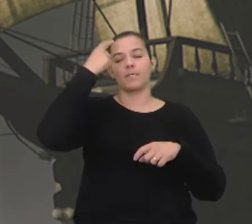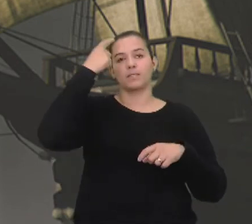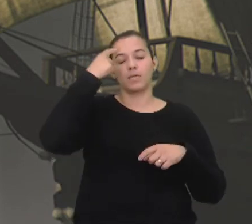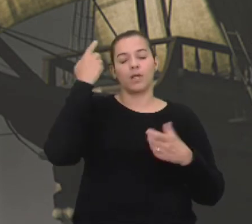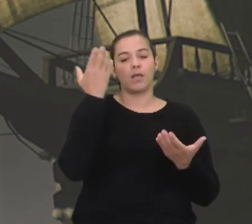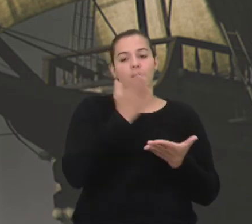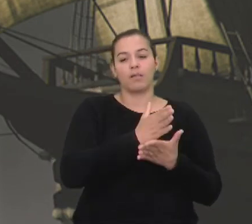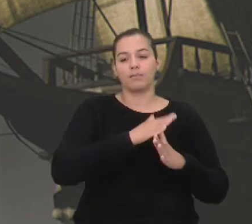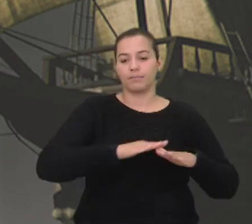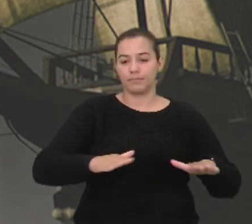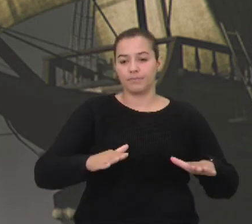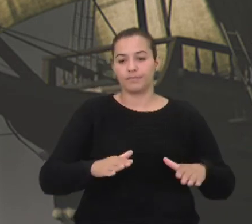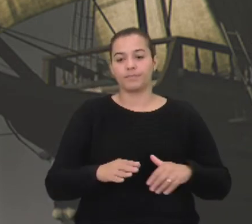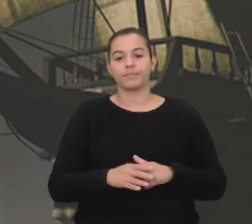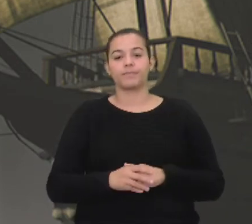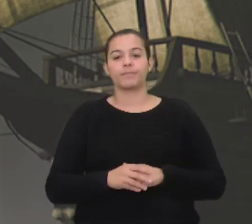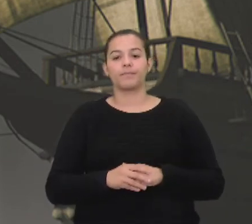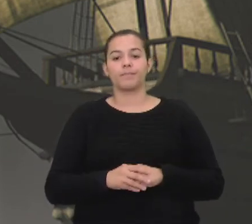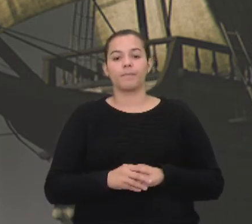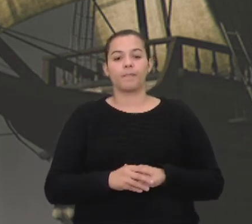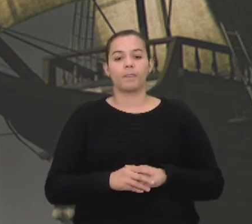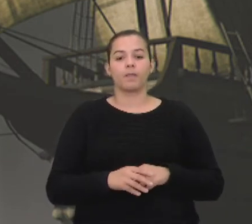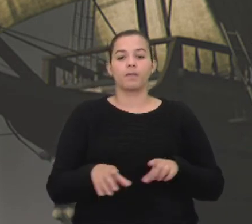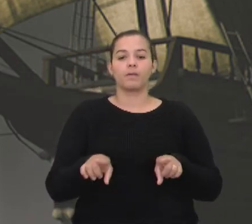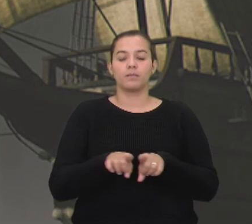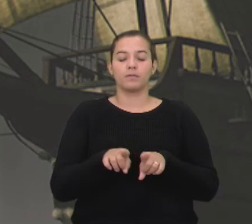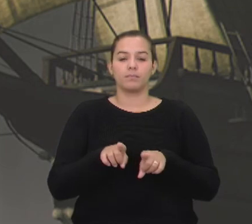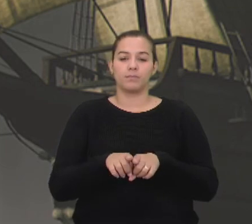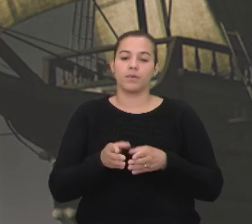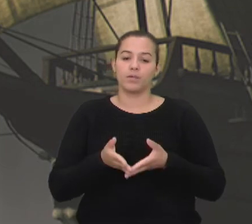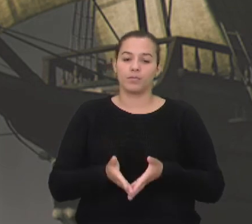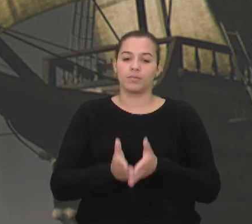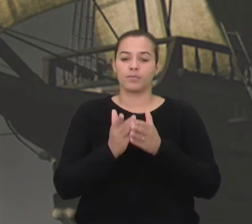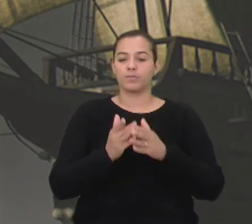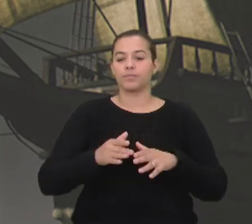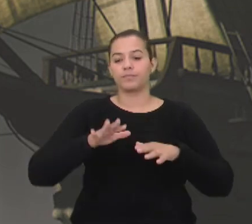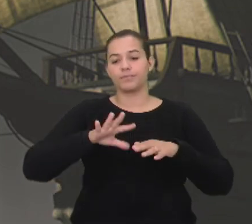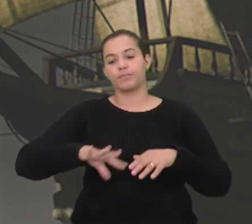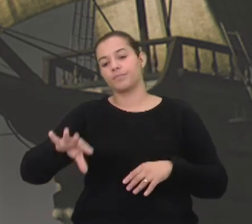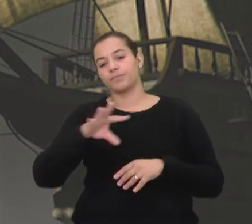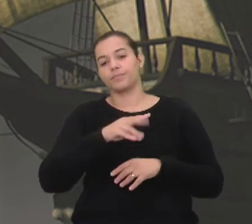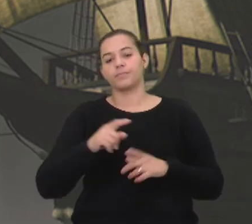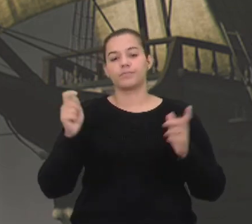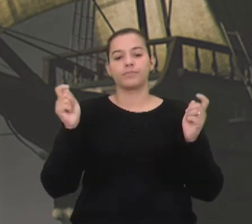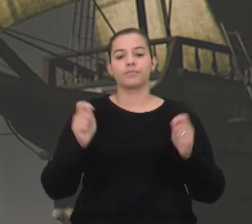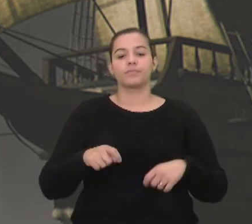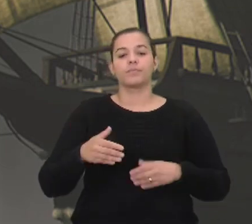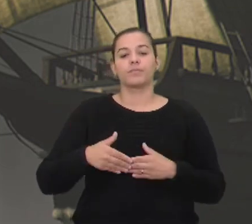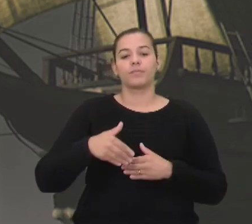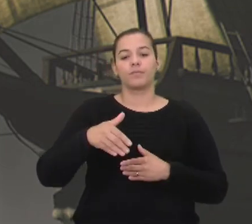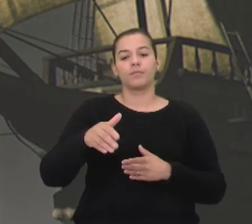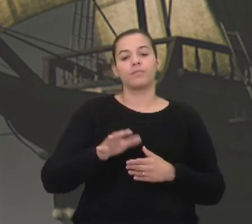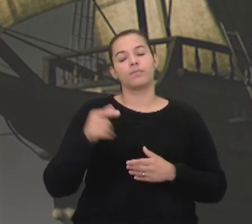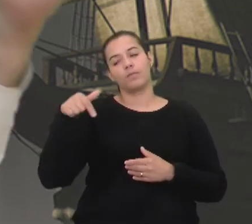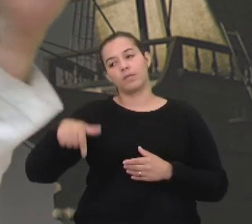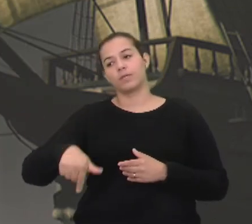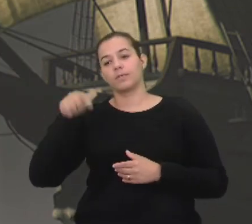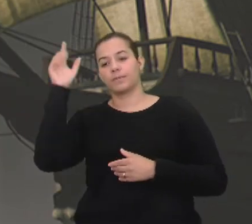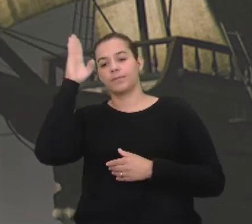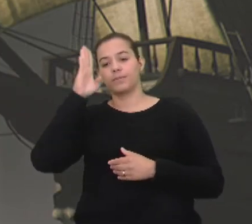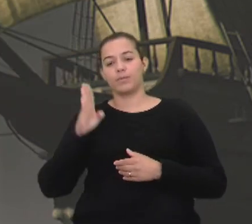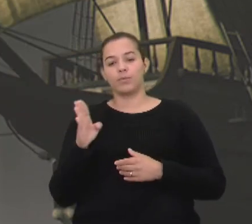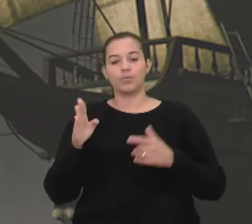se pensar, o próprio colonialismo, e pelo qual, no caso os brasileiros, né,